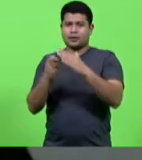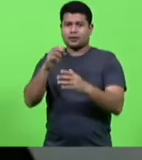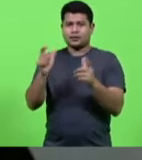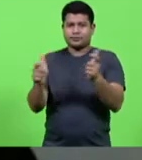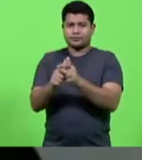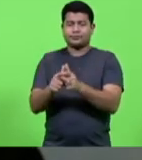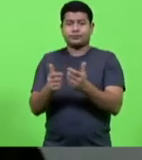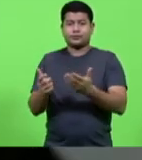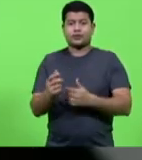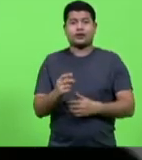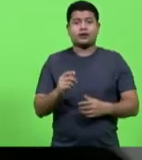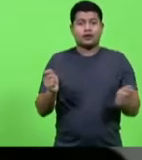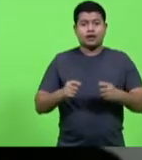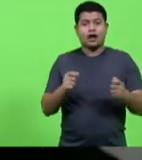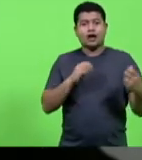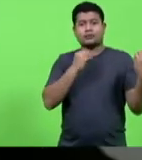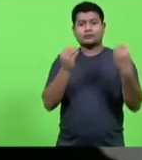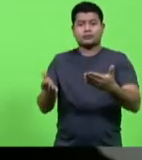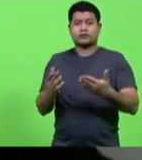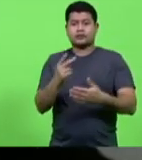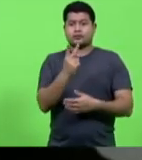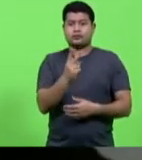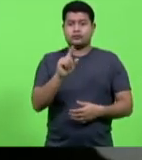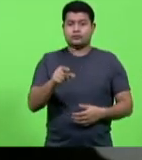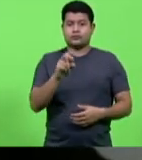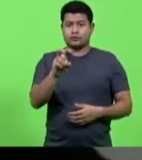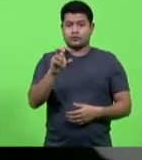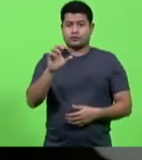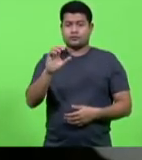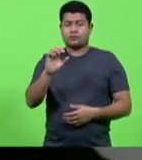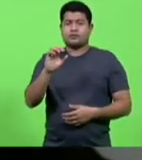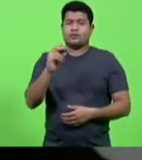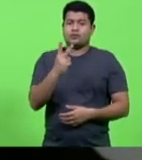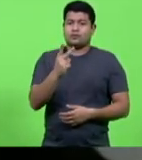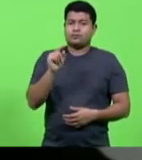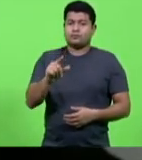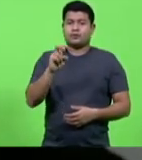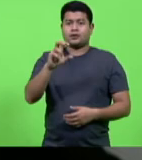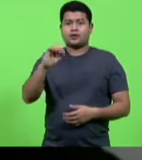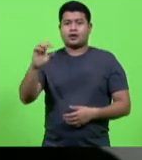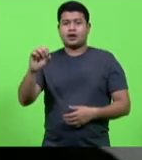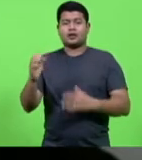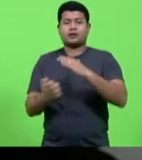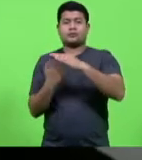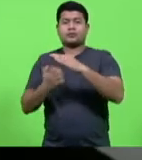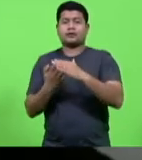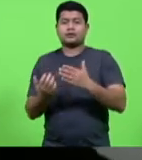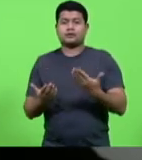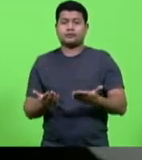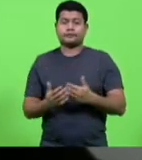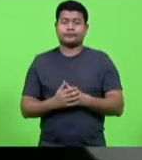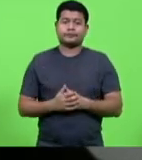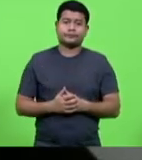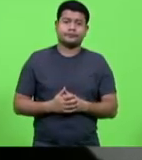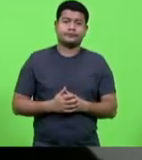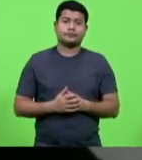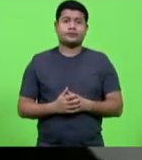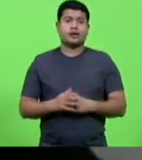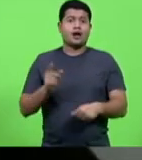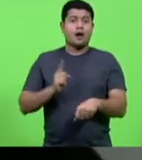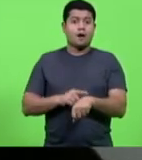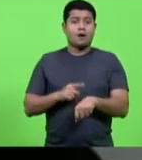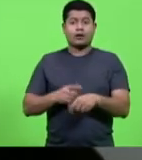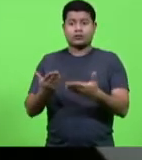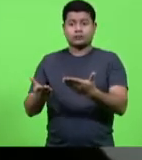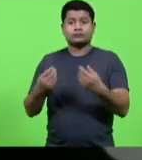2.500 empresas. Nós temos 37 mil empresas em Santa Catarina. Então, a hora que a pessoa mais precisa da mão